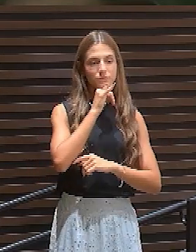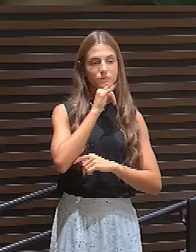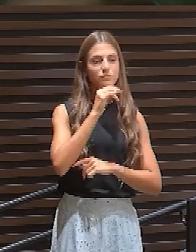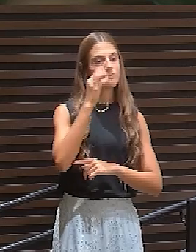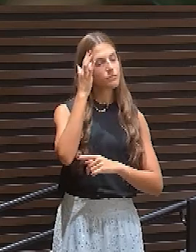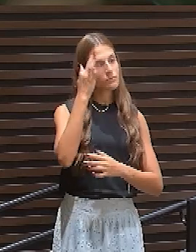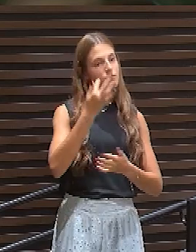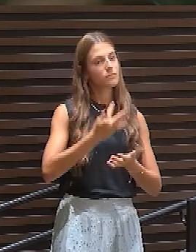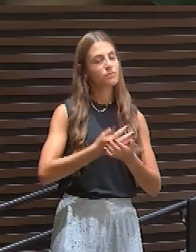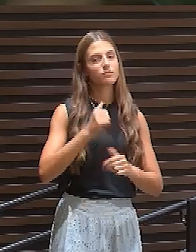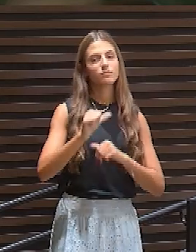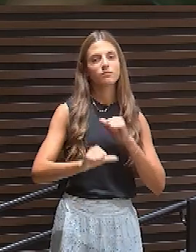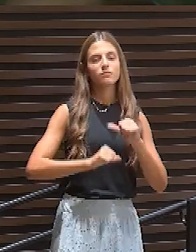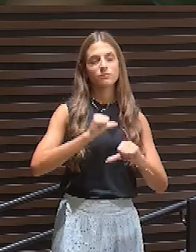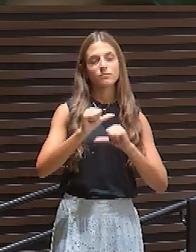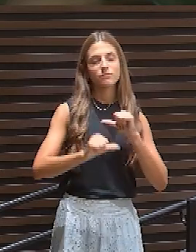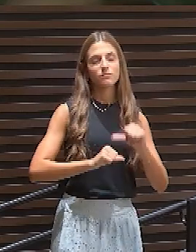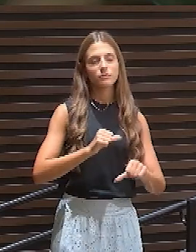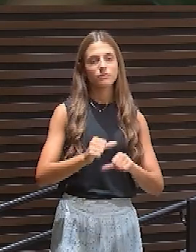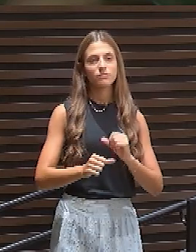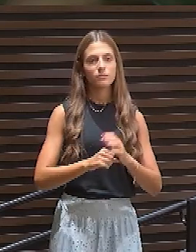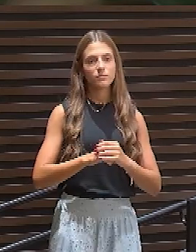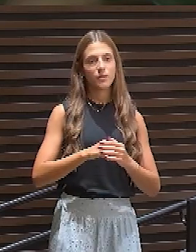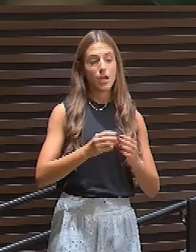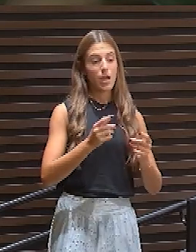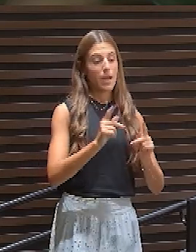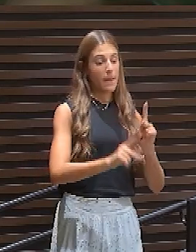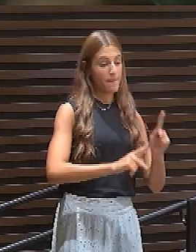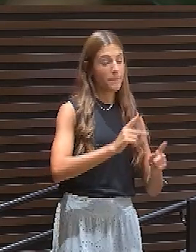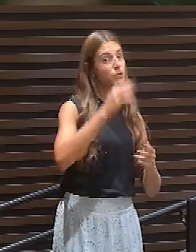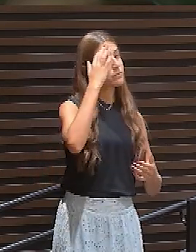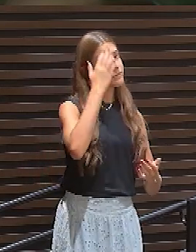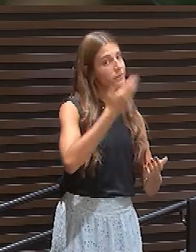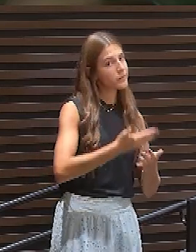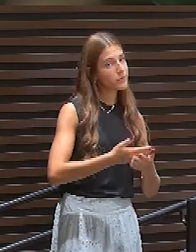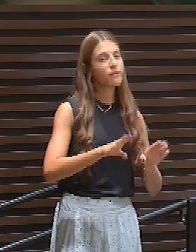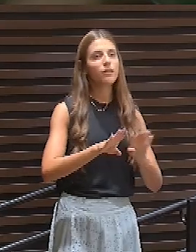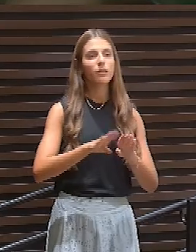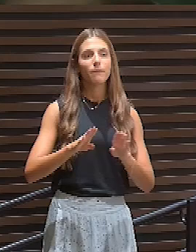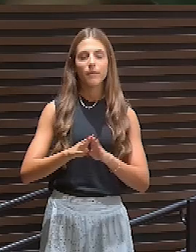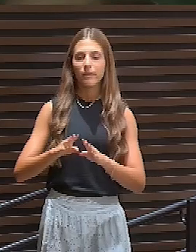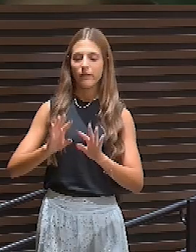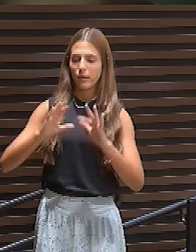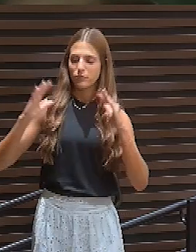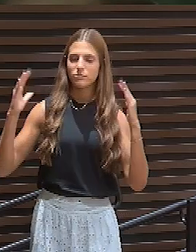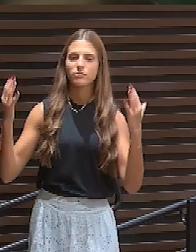fé transforma tanto o crente quanto aqueles ao seu redor,